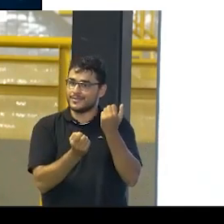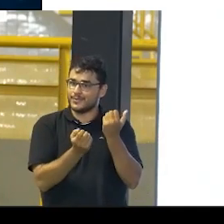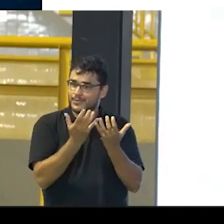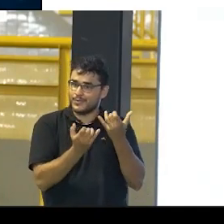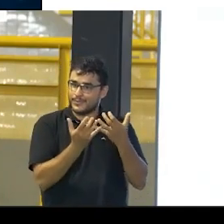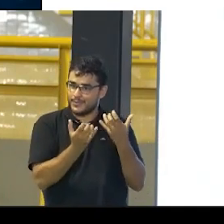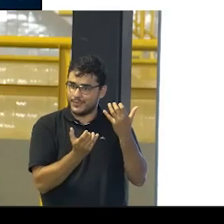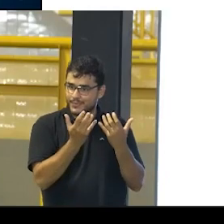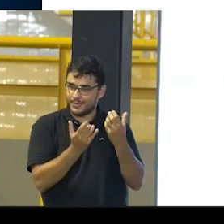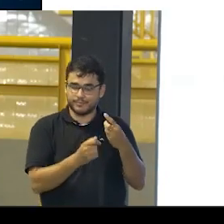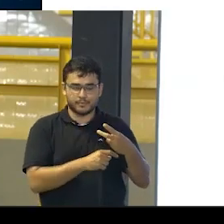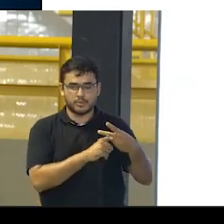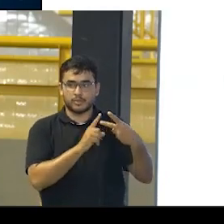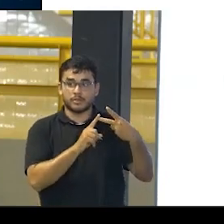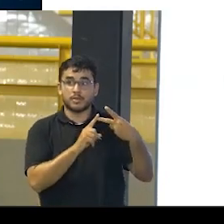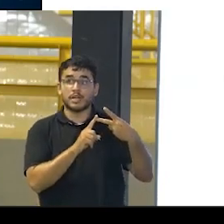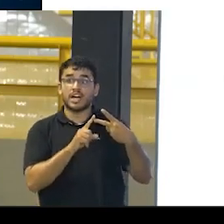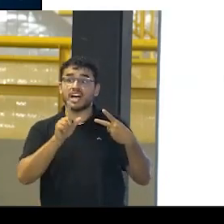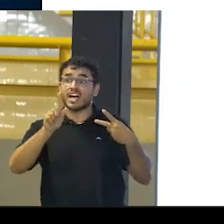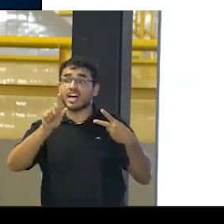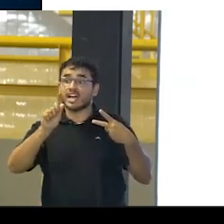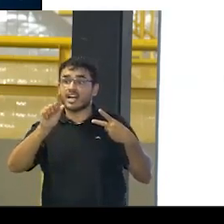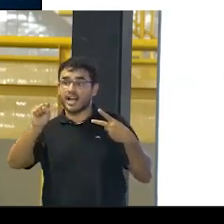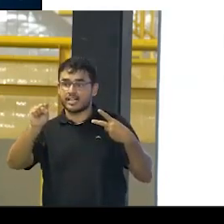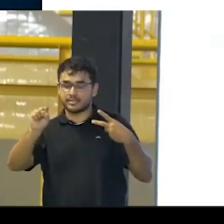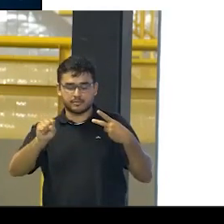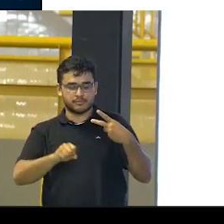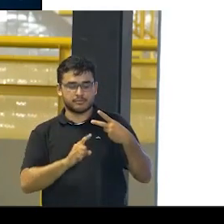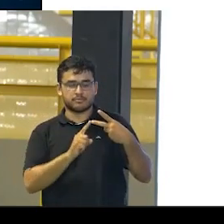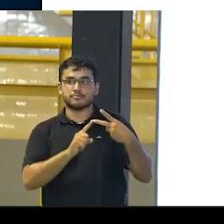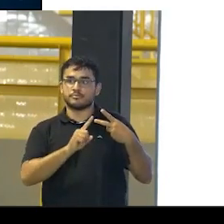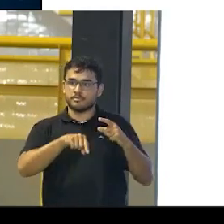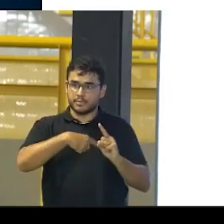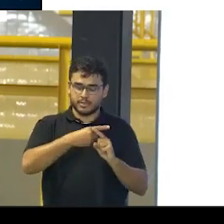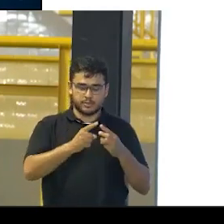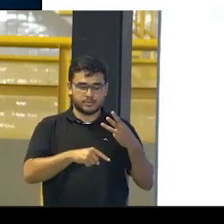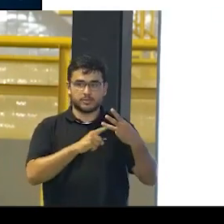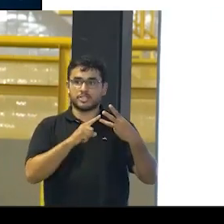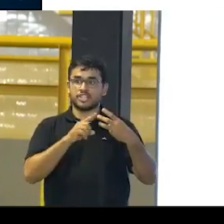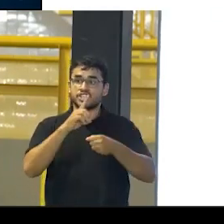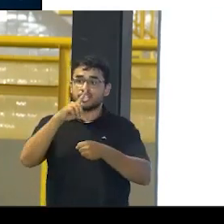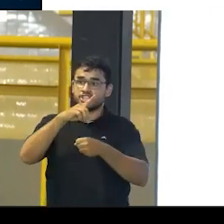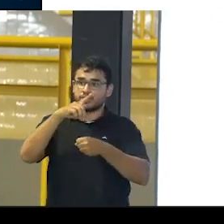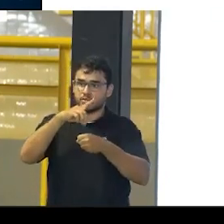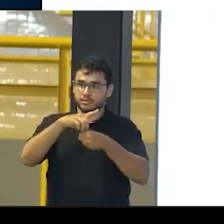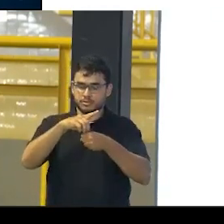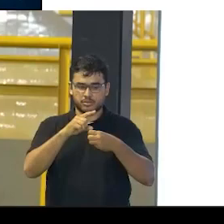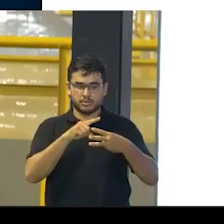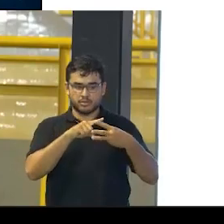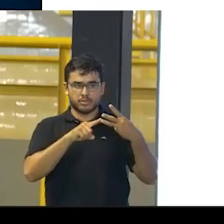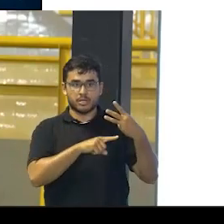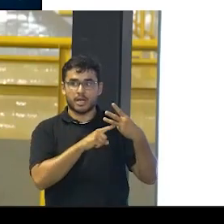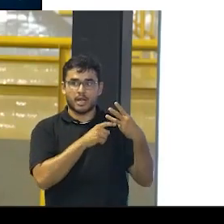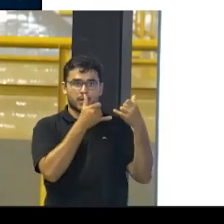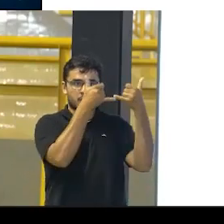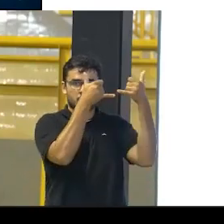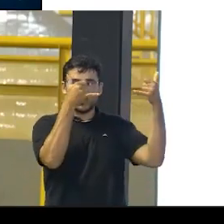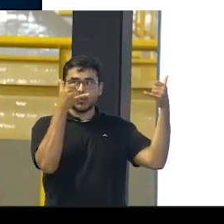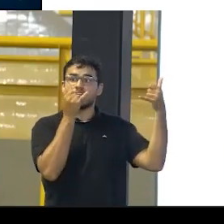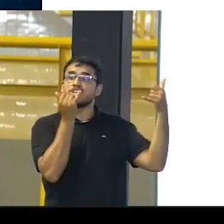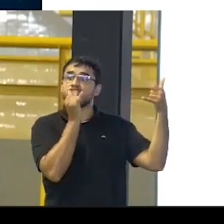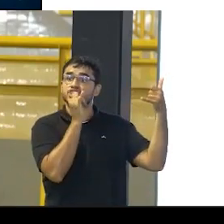diesel, que nós não temos. Então, na hora que a gente coloca essas meninas para funcionar, o que acontece com a tarifa?